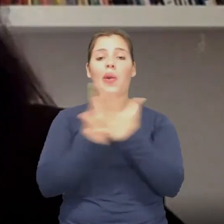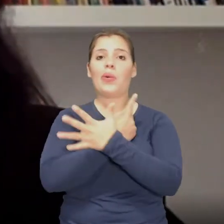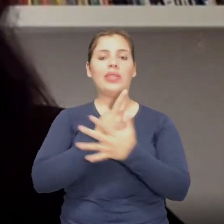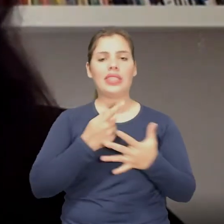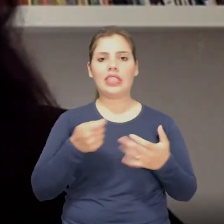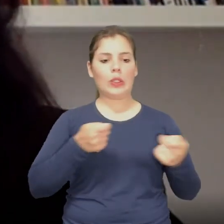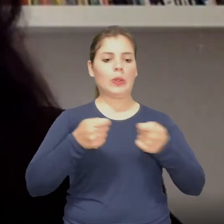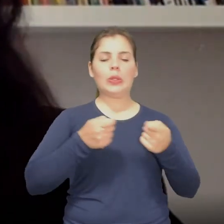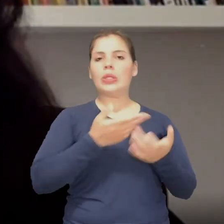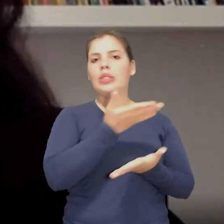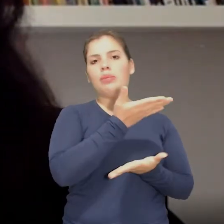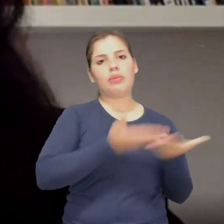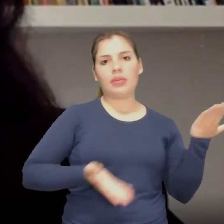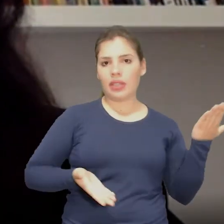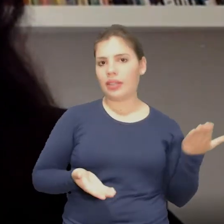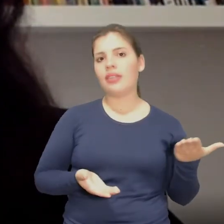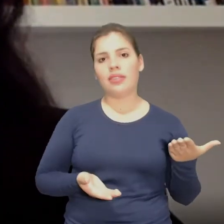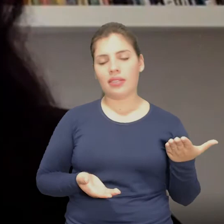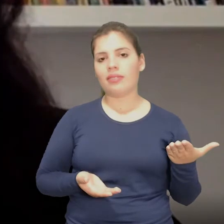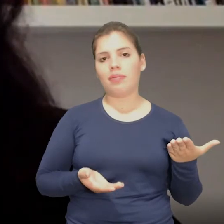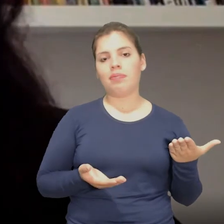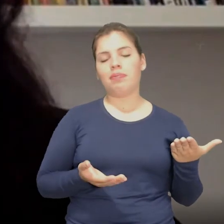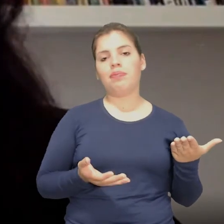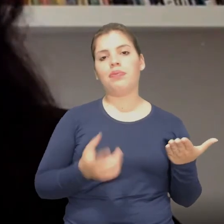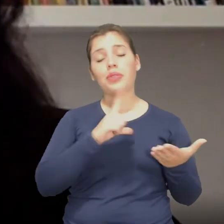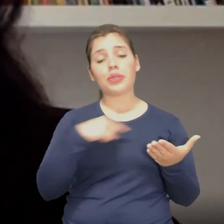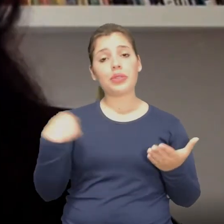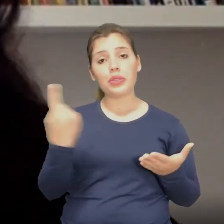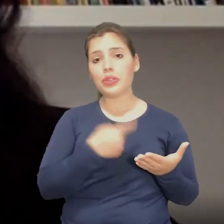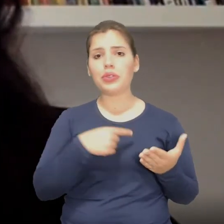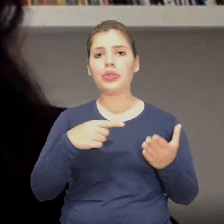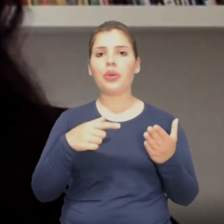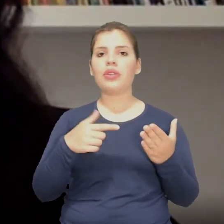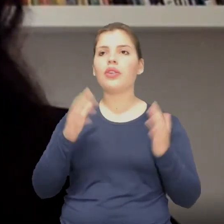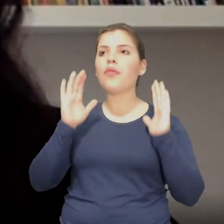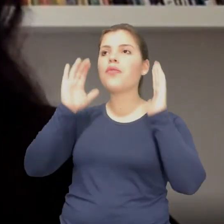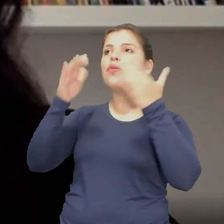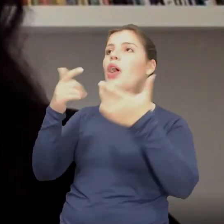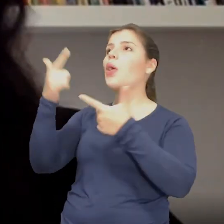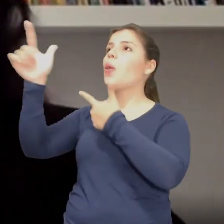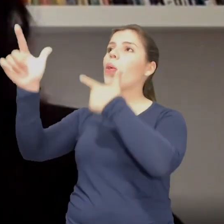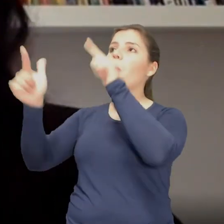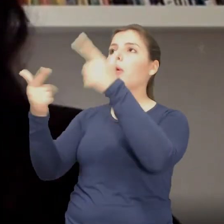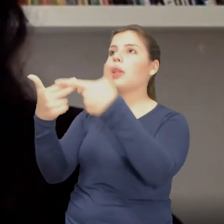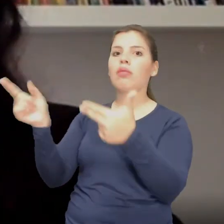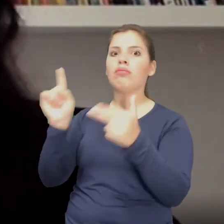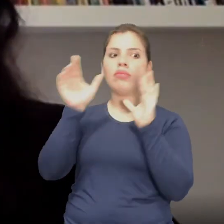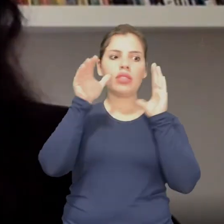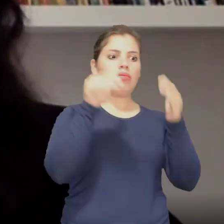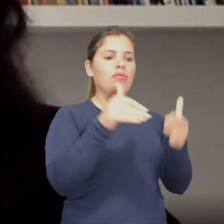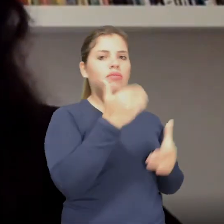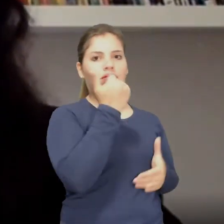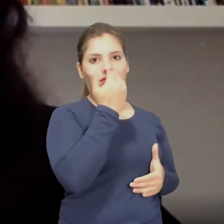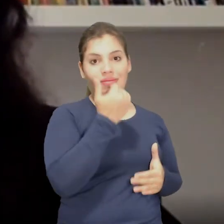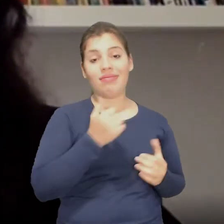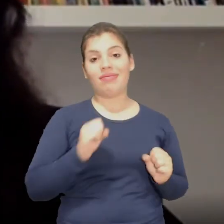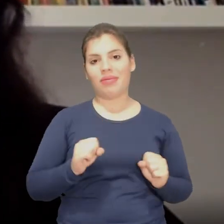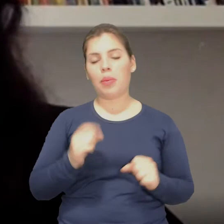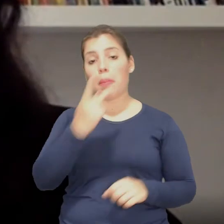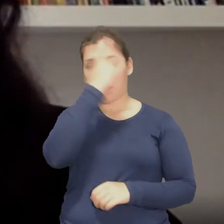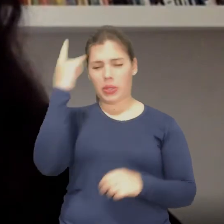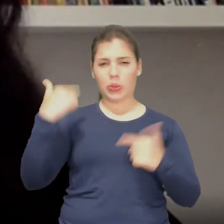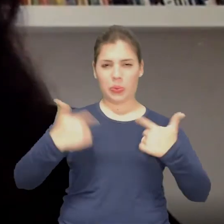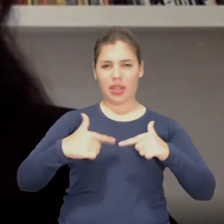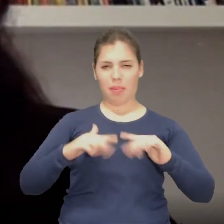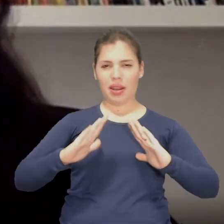e a gente tem tido, a gente tá, assim, a gente tende a focar menos em outras coisas, sabe?